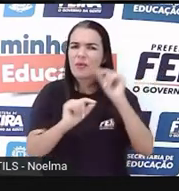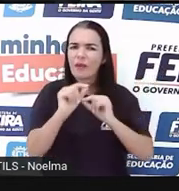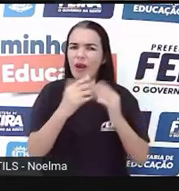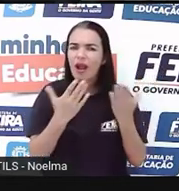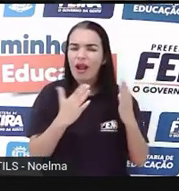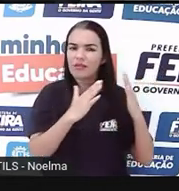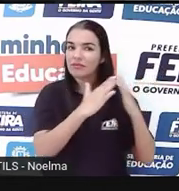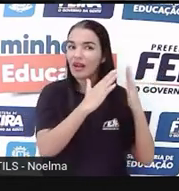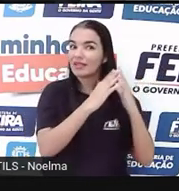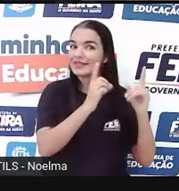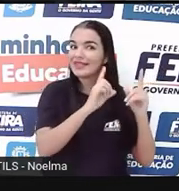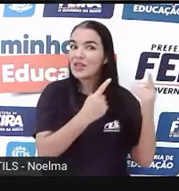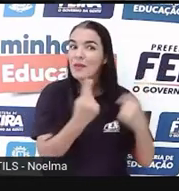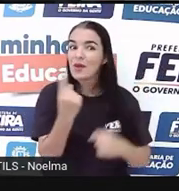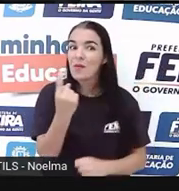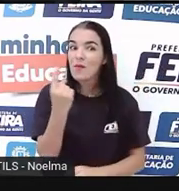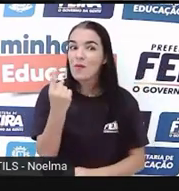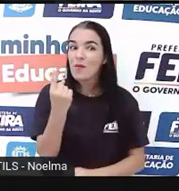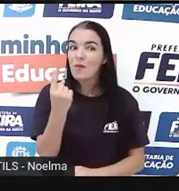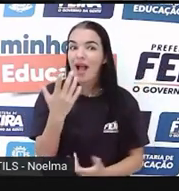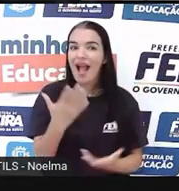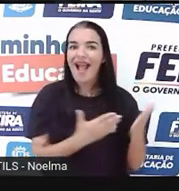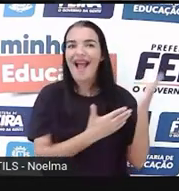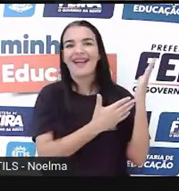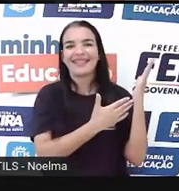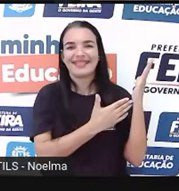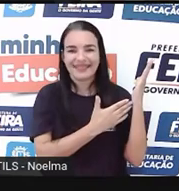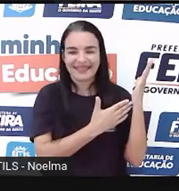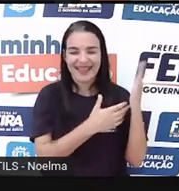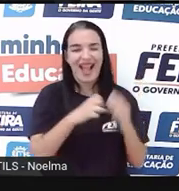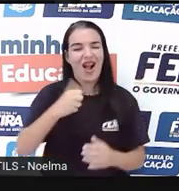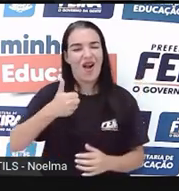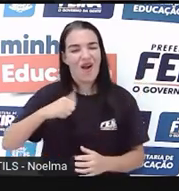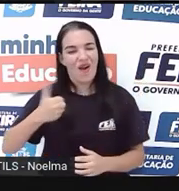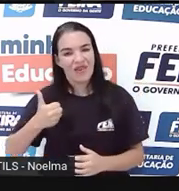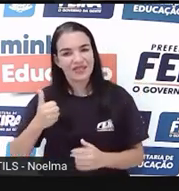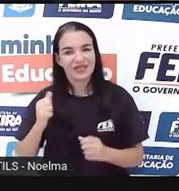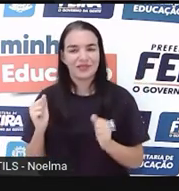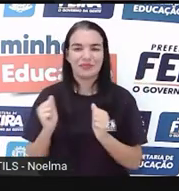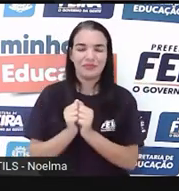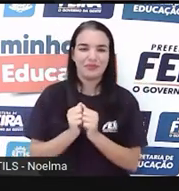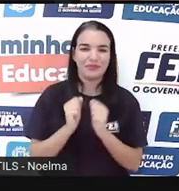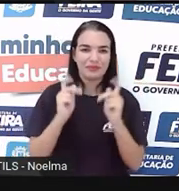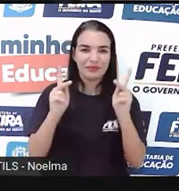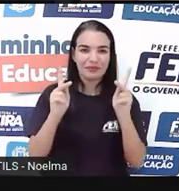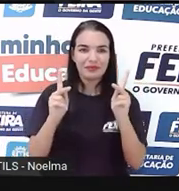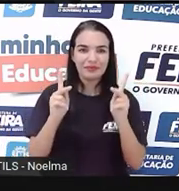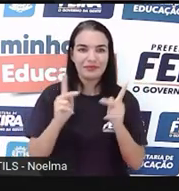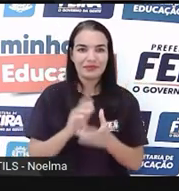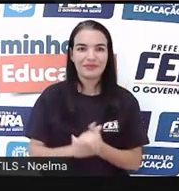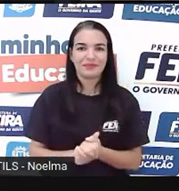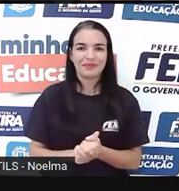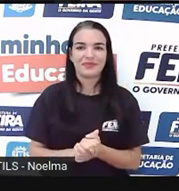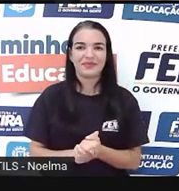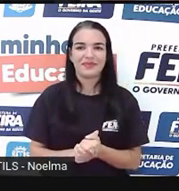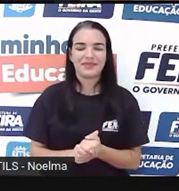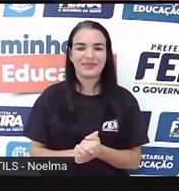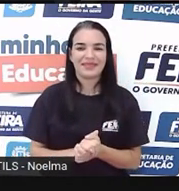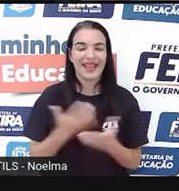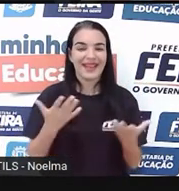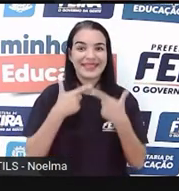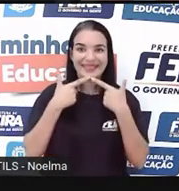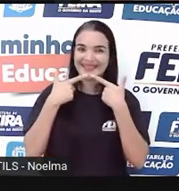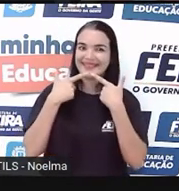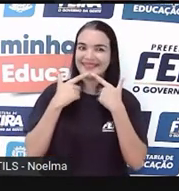here. Number 1, number 11. Ok, let's go. Já estou ficando alegrinha, estou vendo, estou